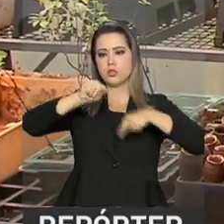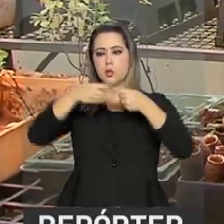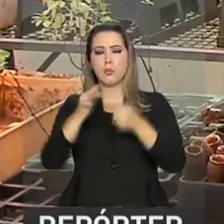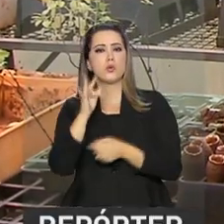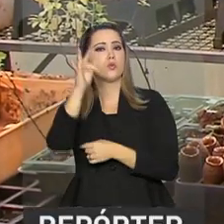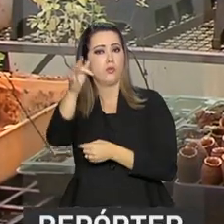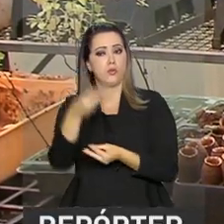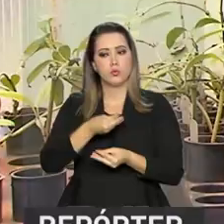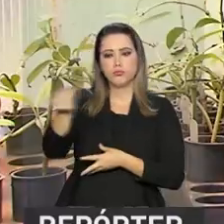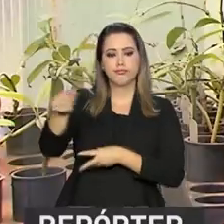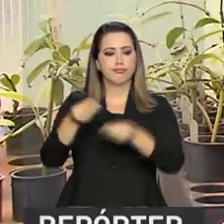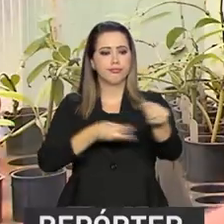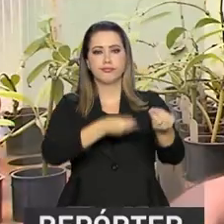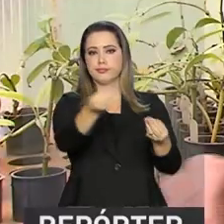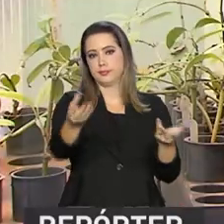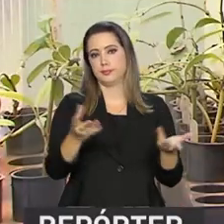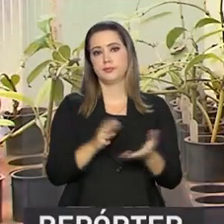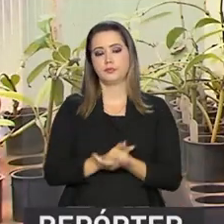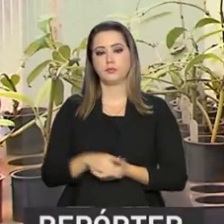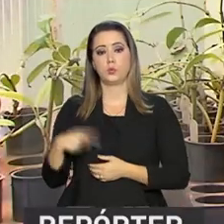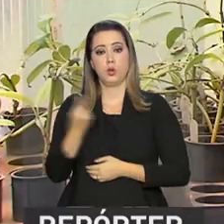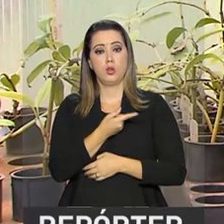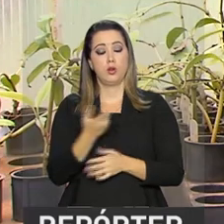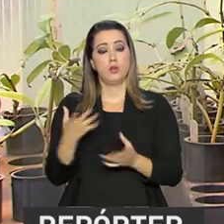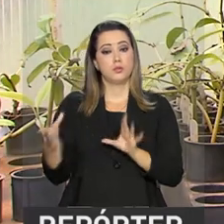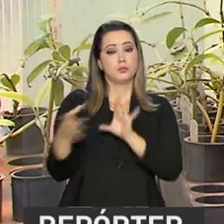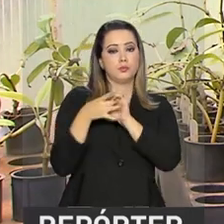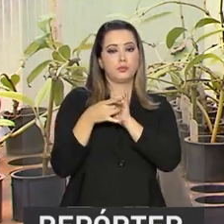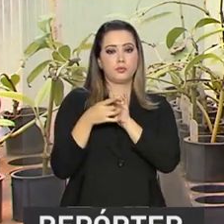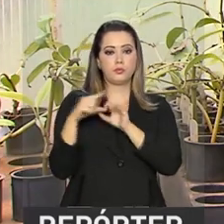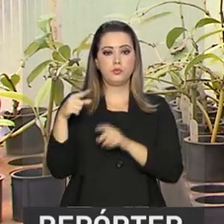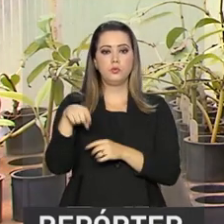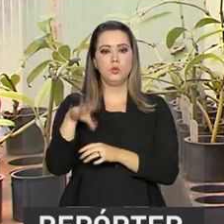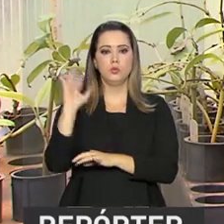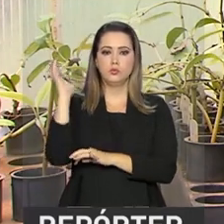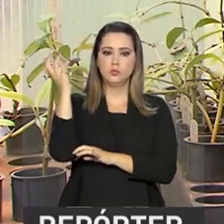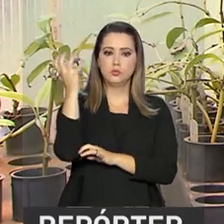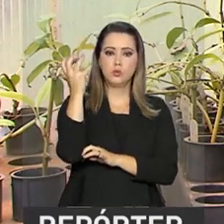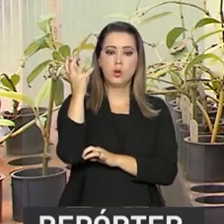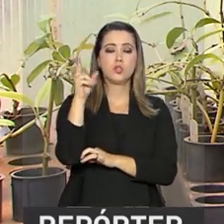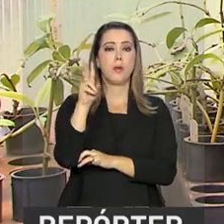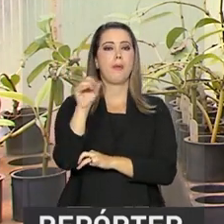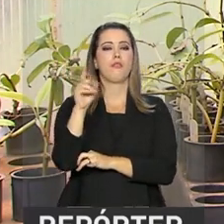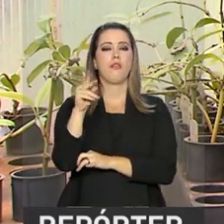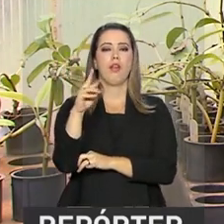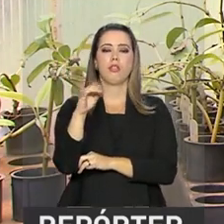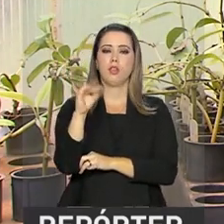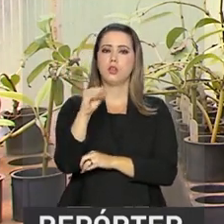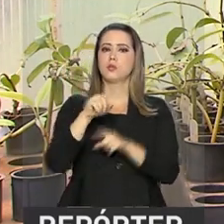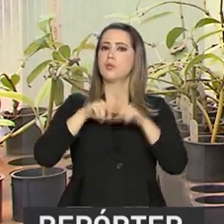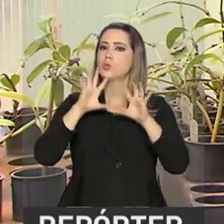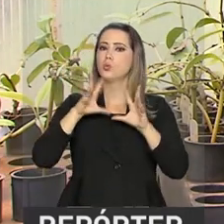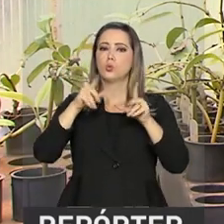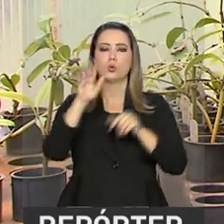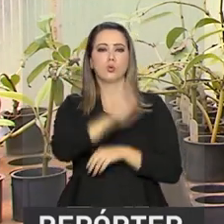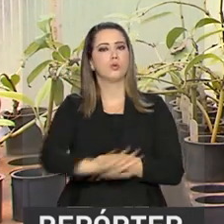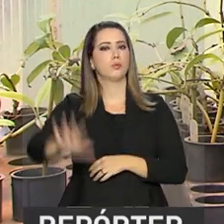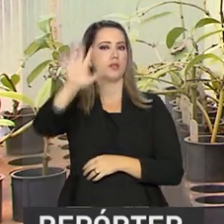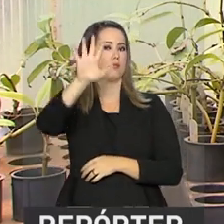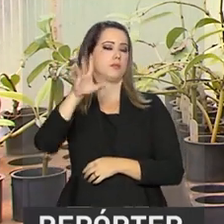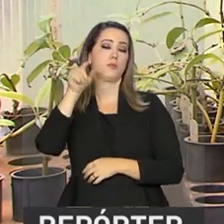de reflorestamento. É a grande parceria que nós queremos. E não só com a Chapada dos Veadeiros, mas com todos os parques nacionais do Brasil